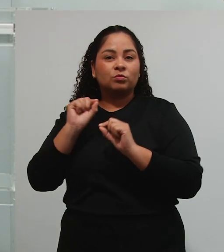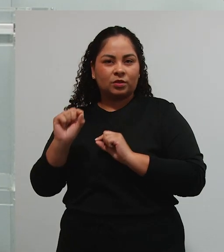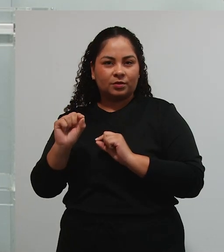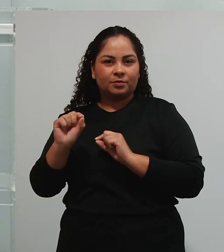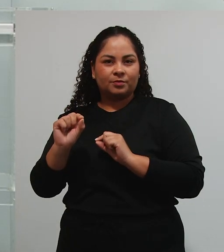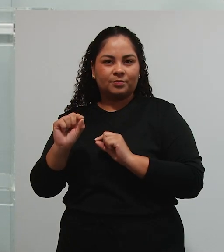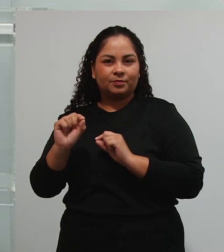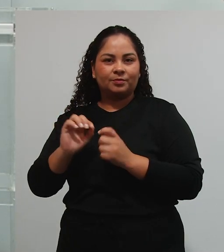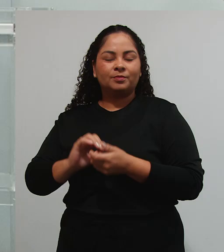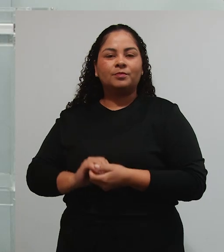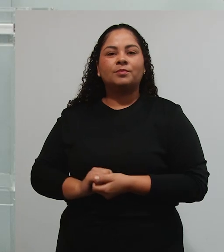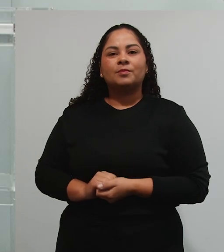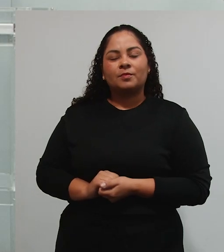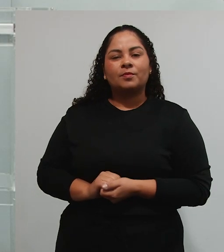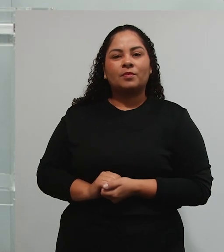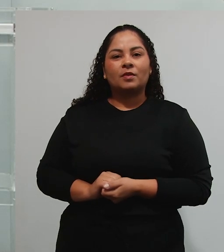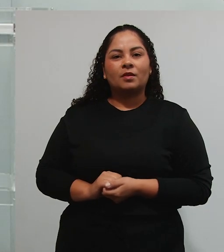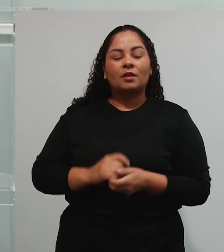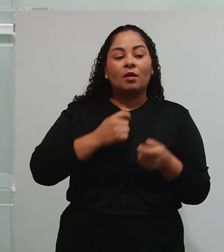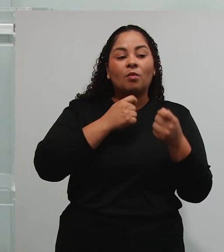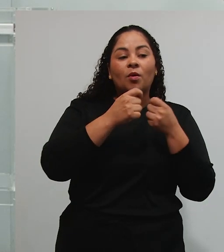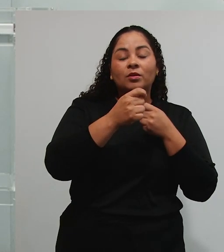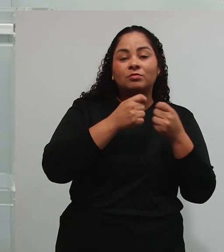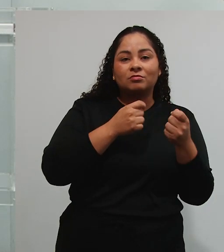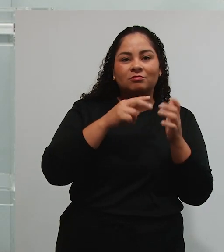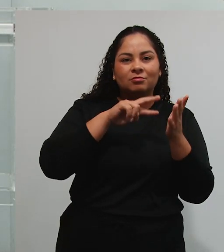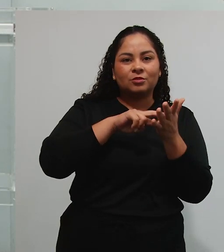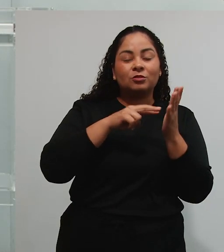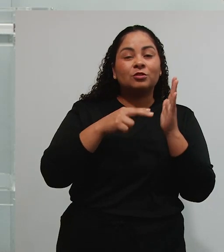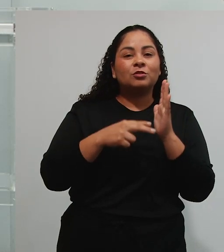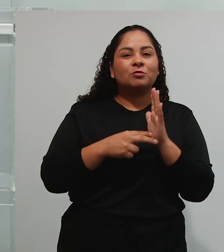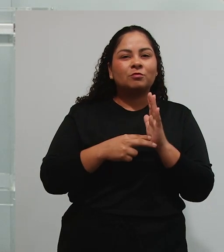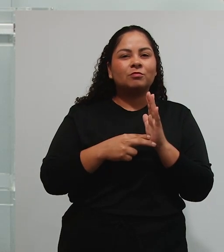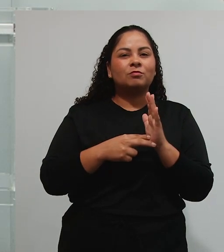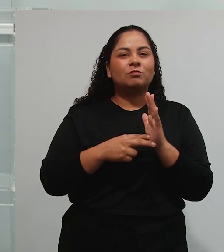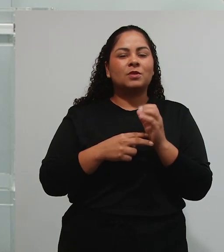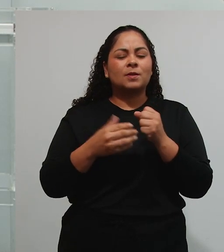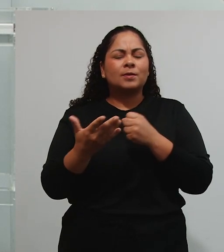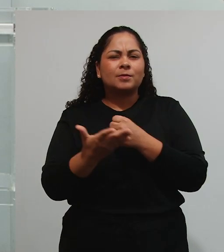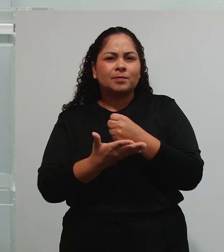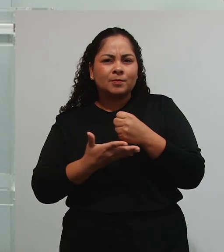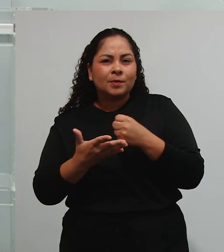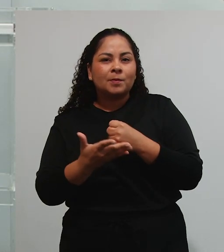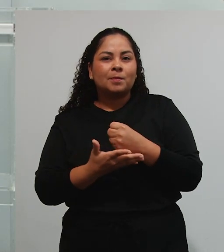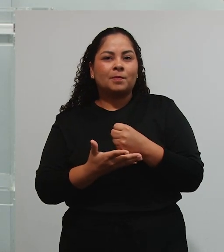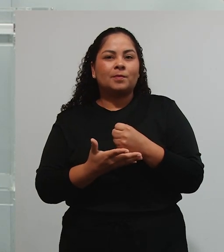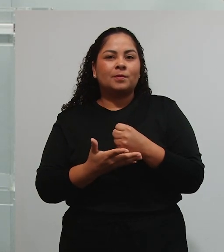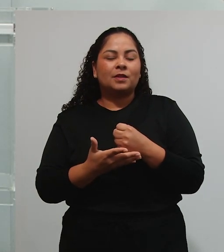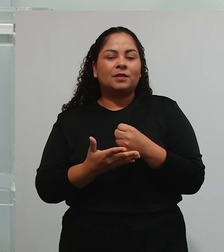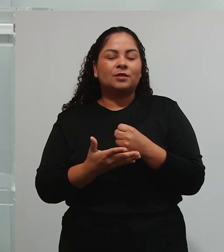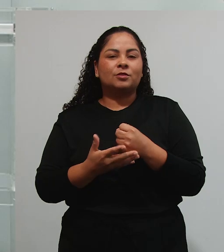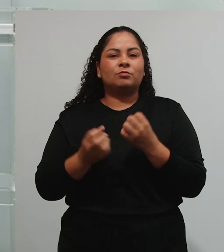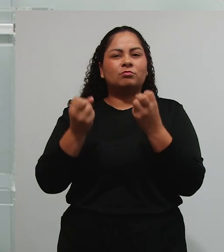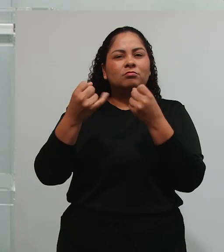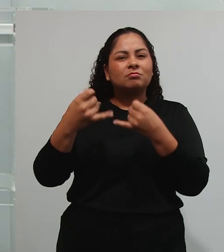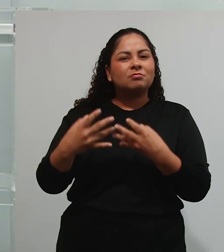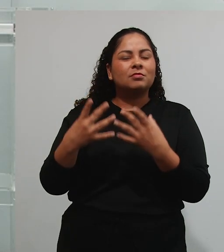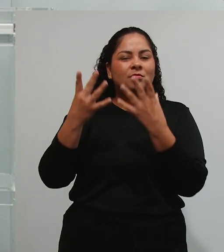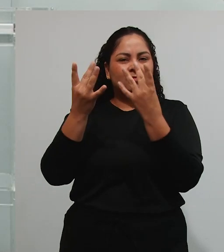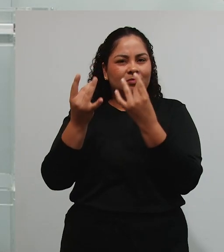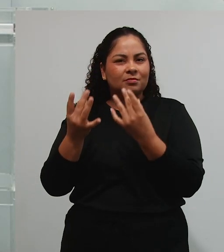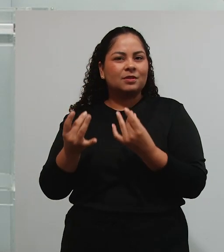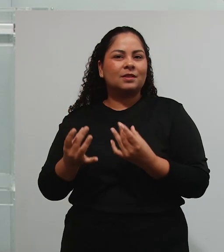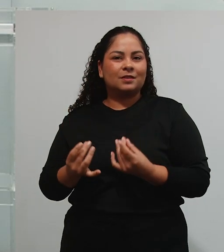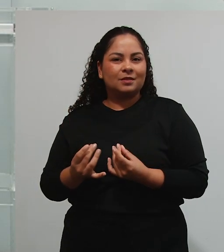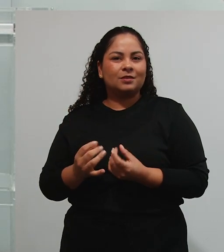o diálogo num ponto de vista mais lato, numa perspectiva freiriana, bakhtiniana, e inspiração da